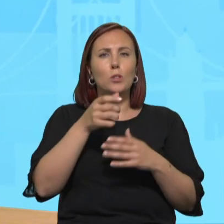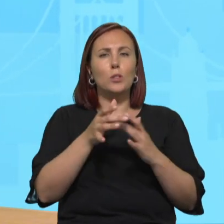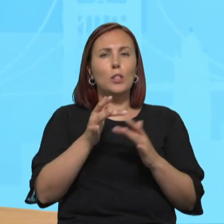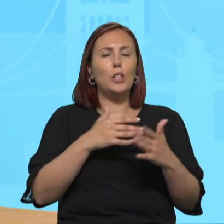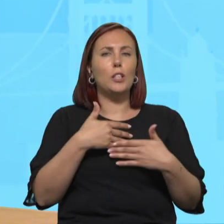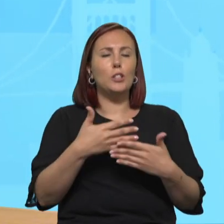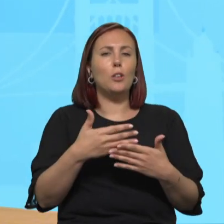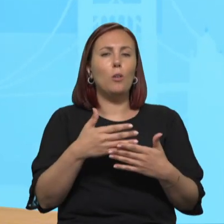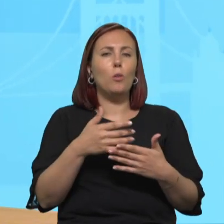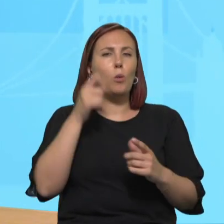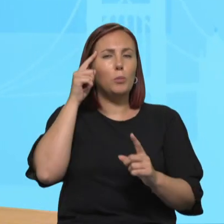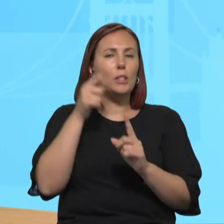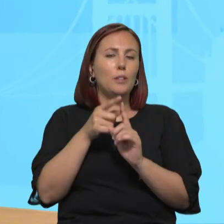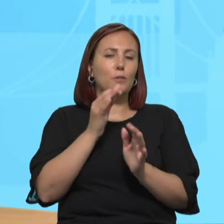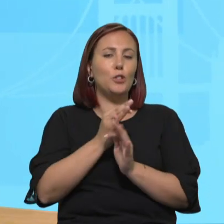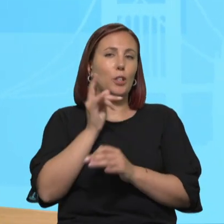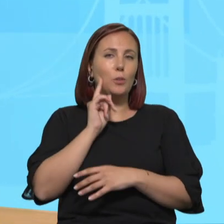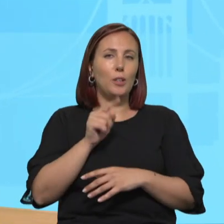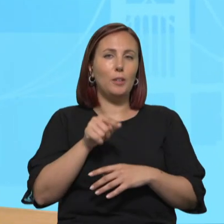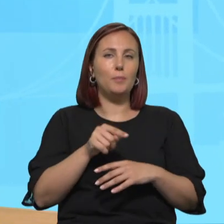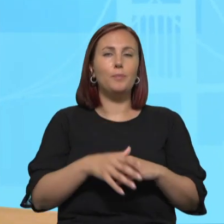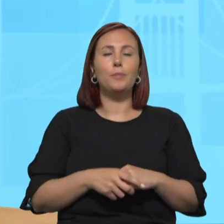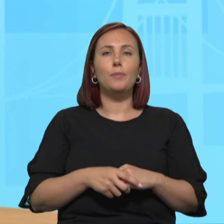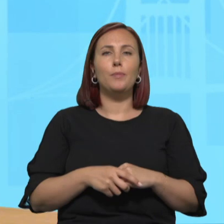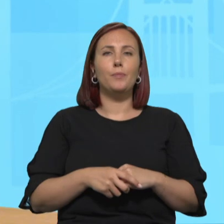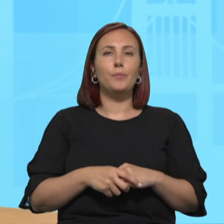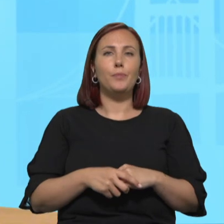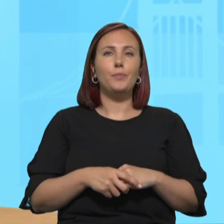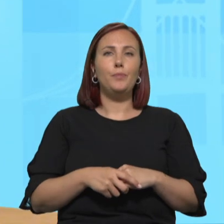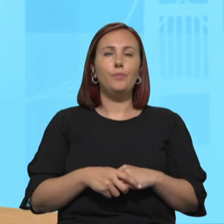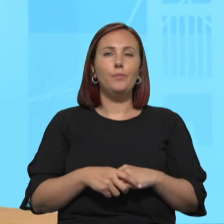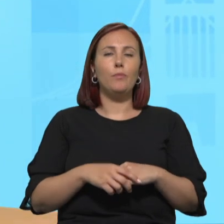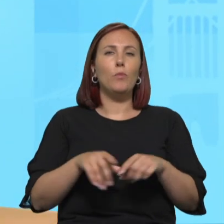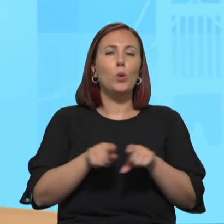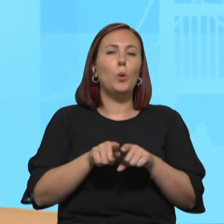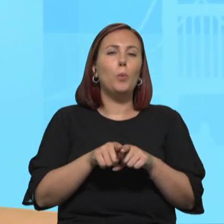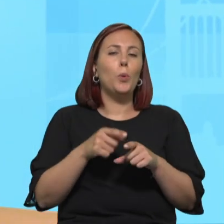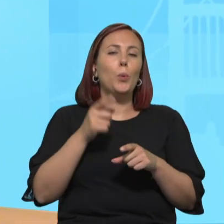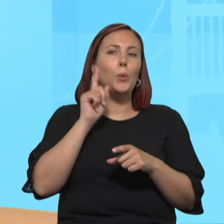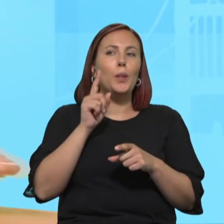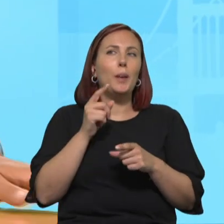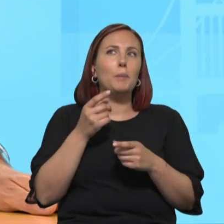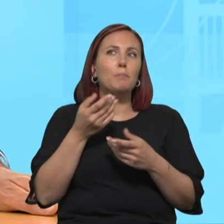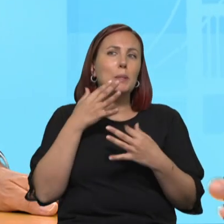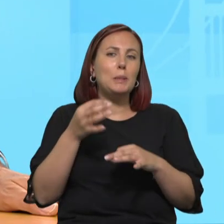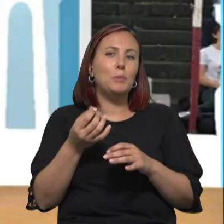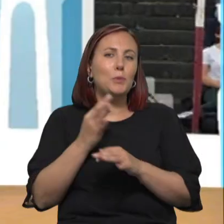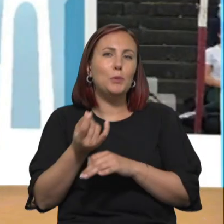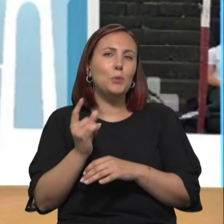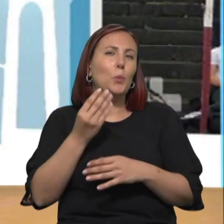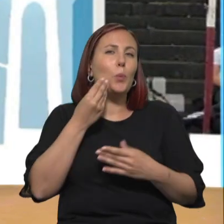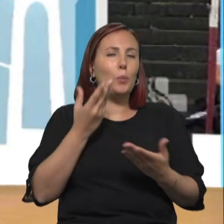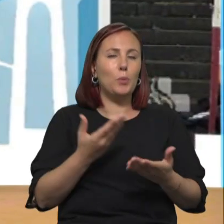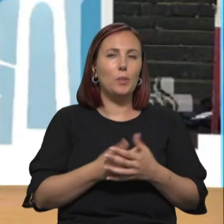forma de assinalar este dia. Como é que não se deixa passar em branco uma data como esta? Sim, para